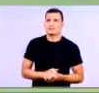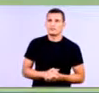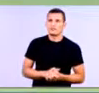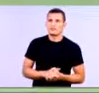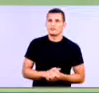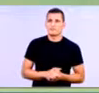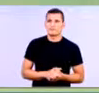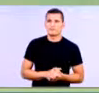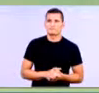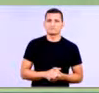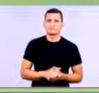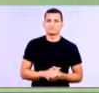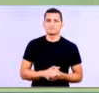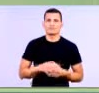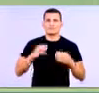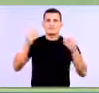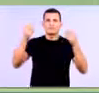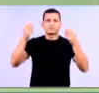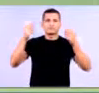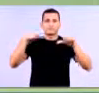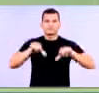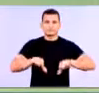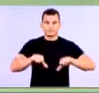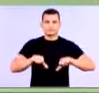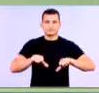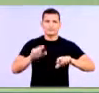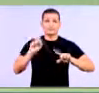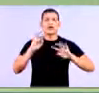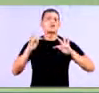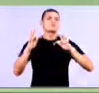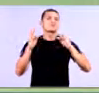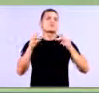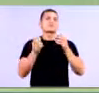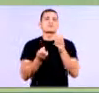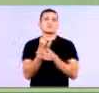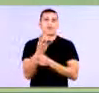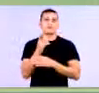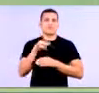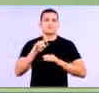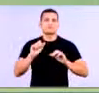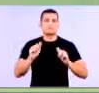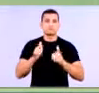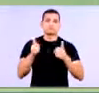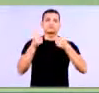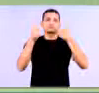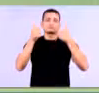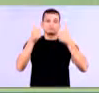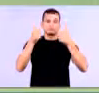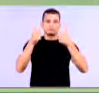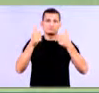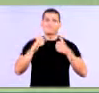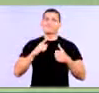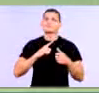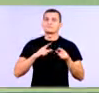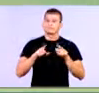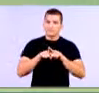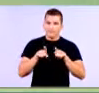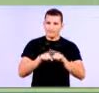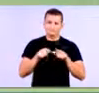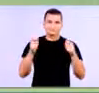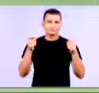Fracasso. Nem tudo que é criado são flores. Há também, né, a existência,